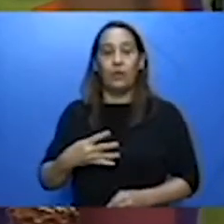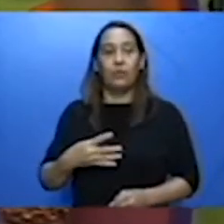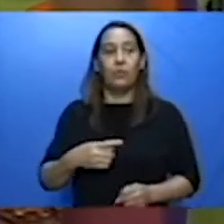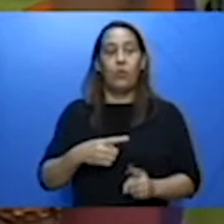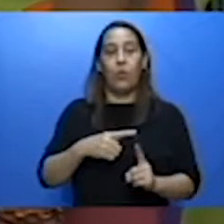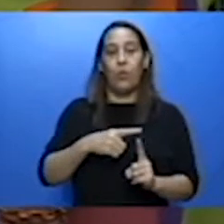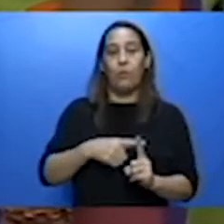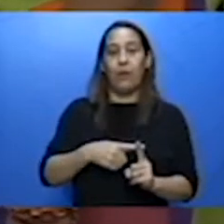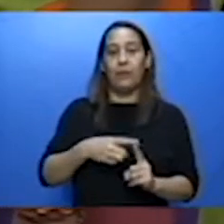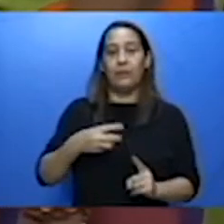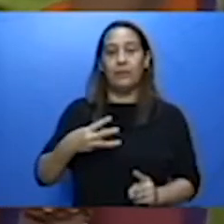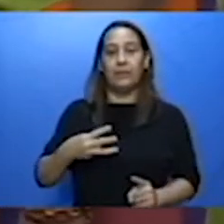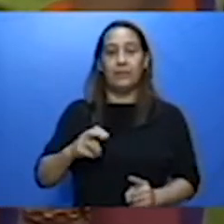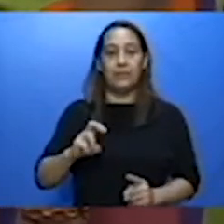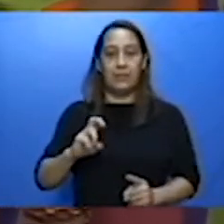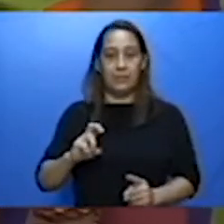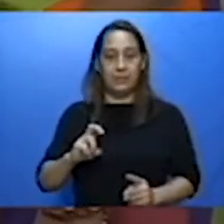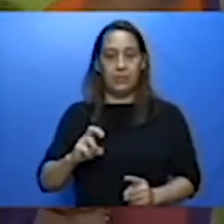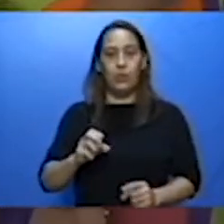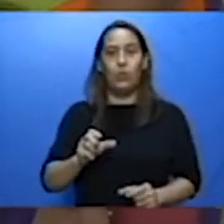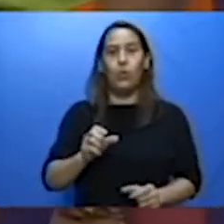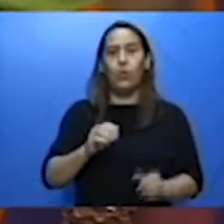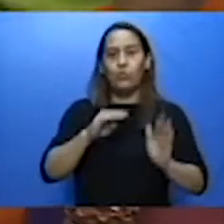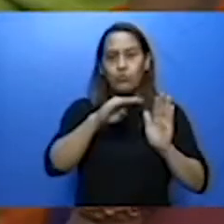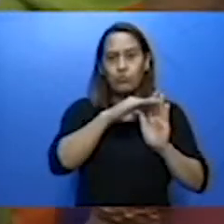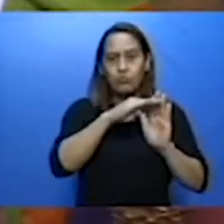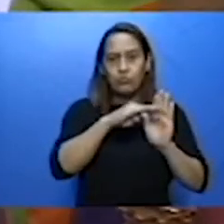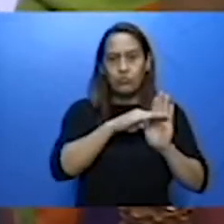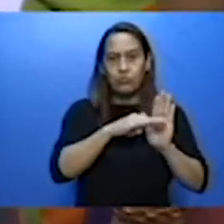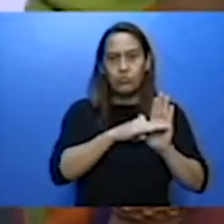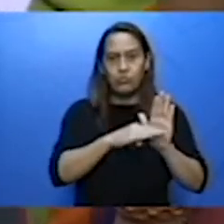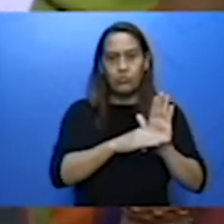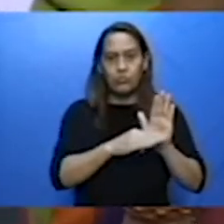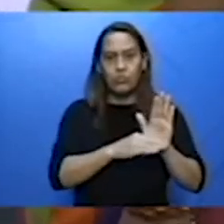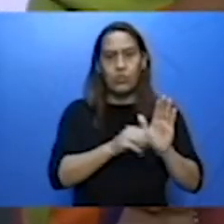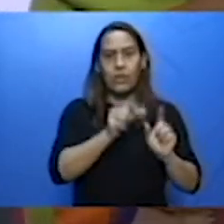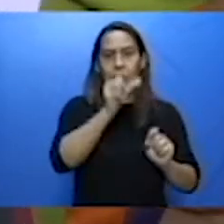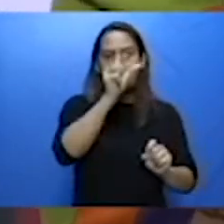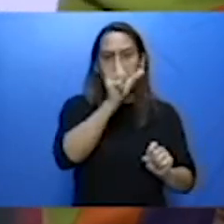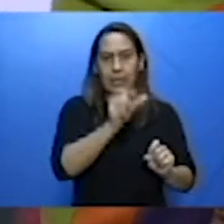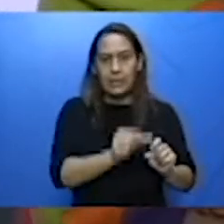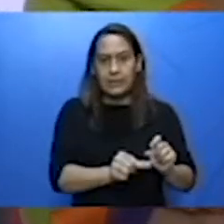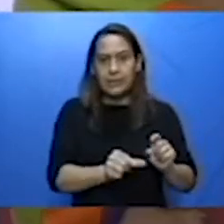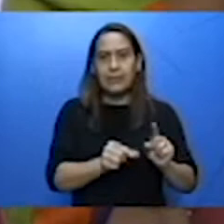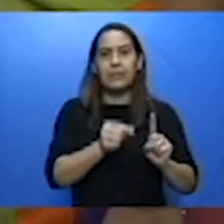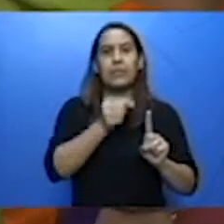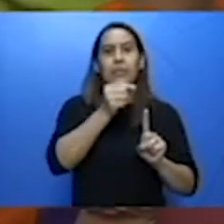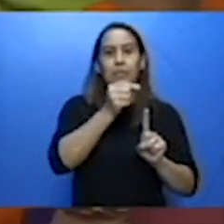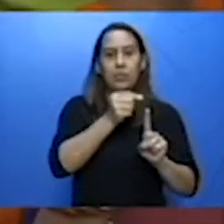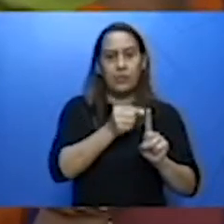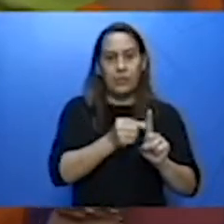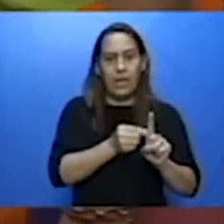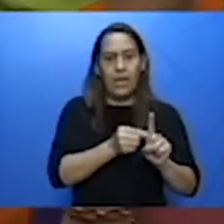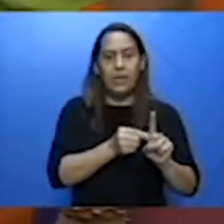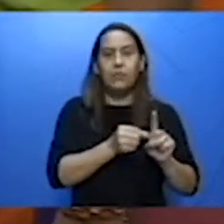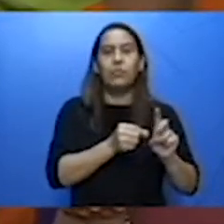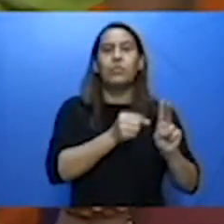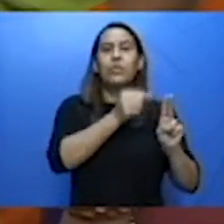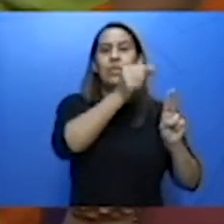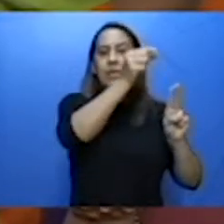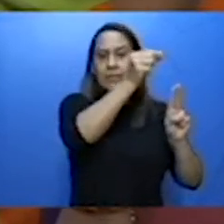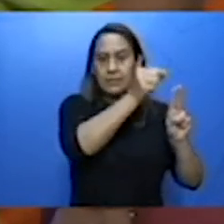pego o 35, ponho bem embaixo, tá vendo? Ó, casinha da unidade. Aí na sua casa você pode até escrever,